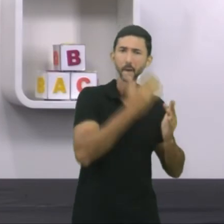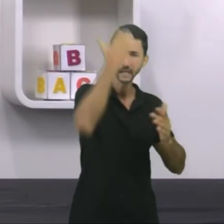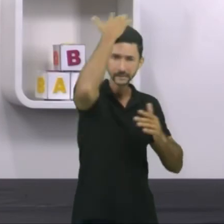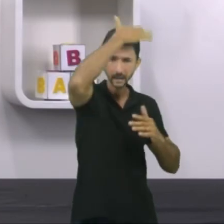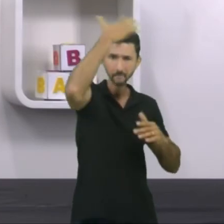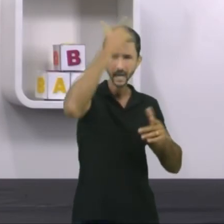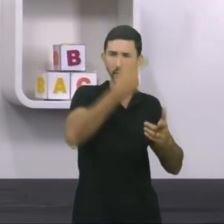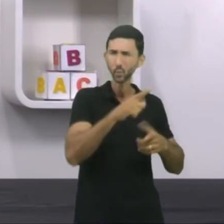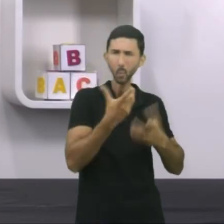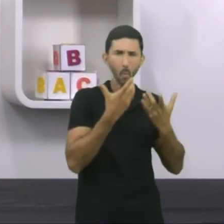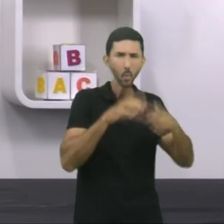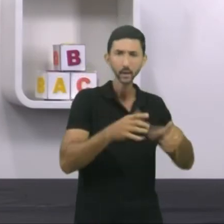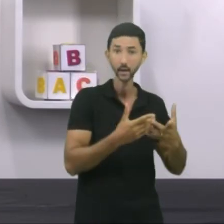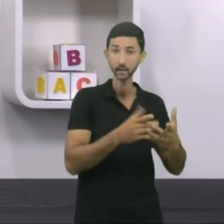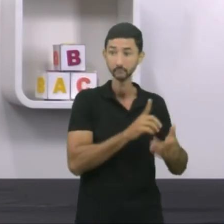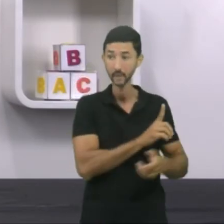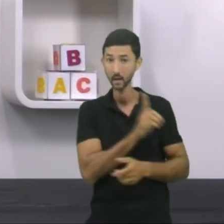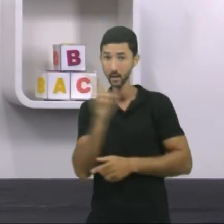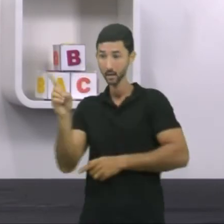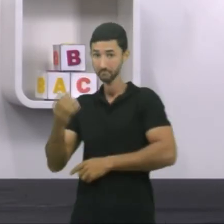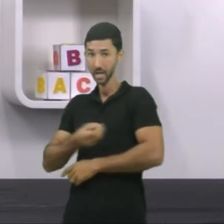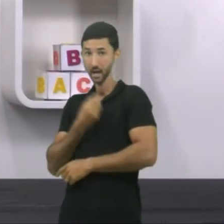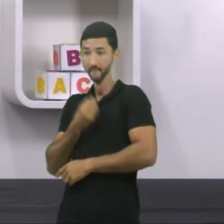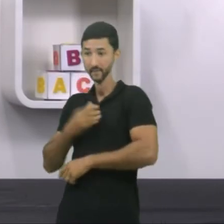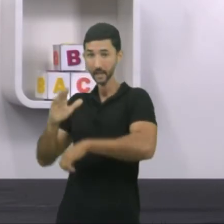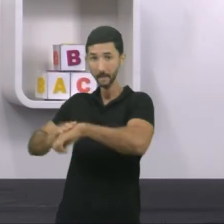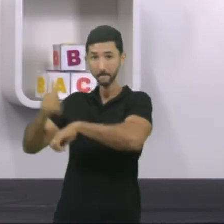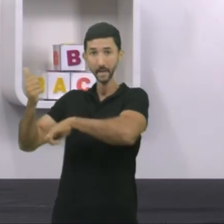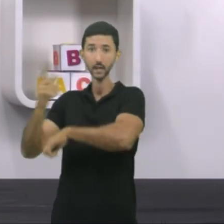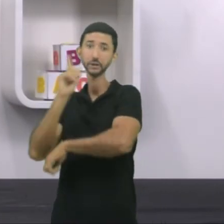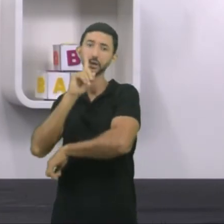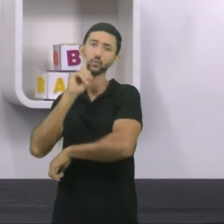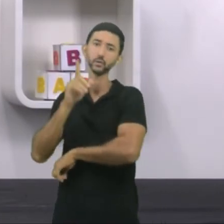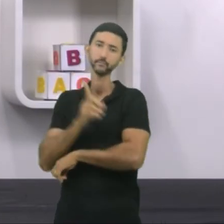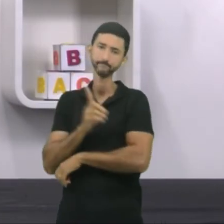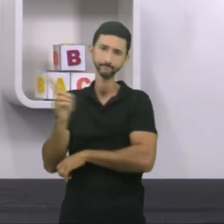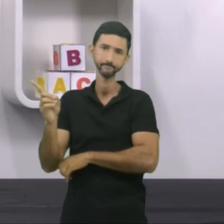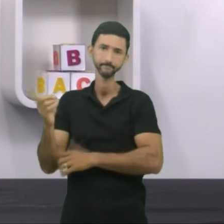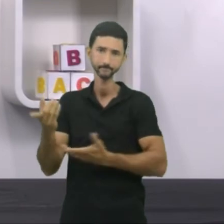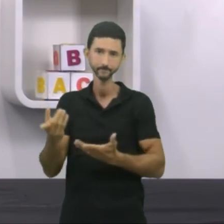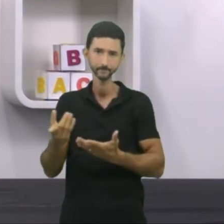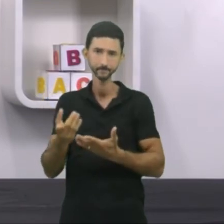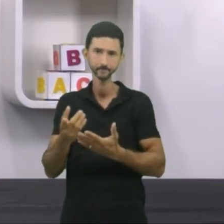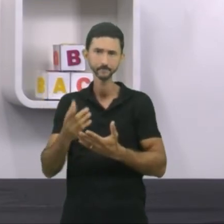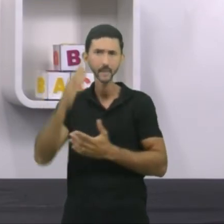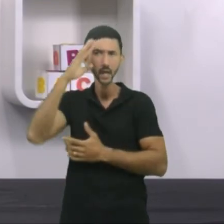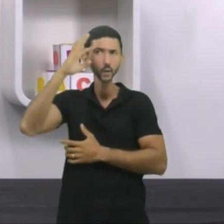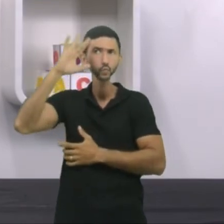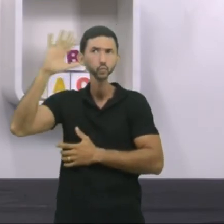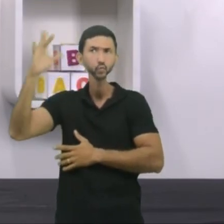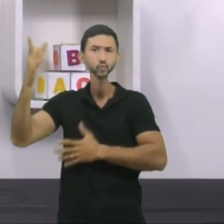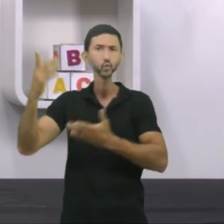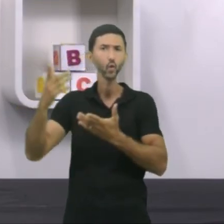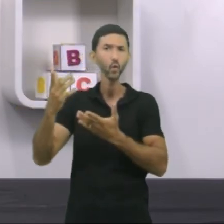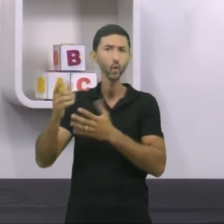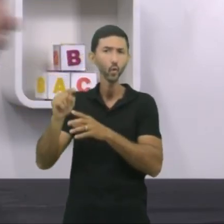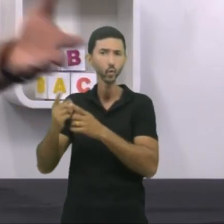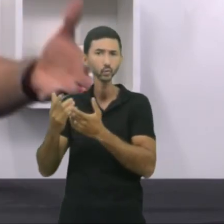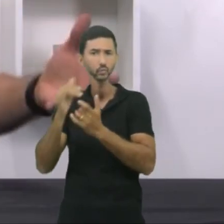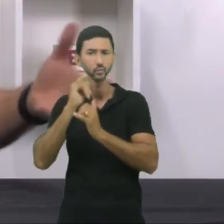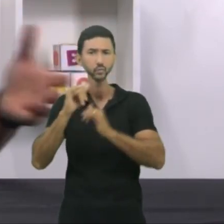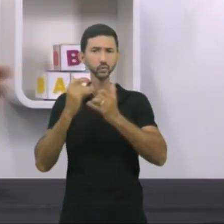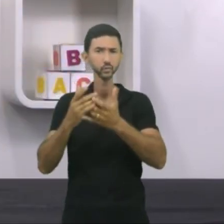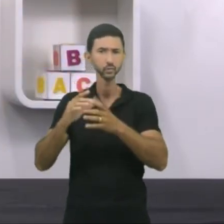México. Querem o estilo de vida dos Estados Unidos. O sonho americano que os Estados Unidos